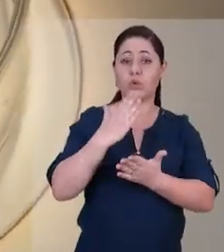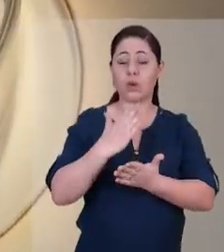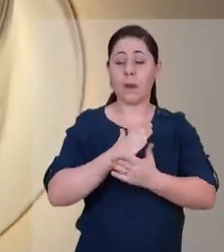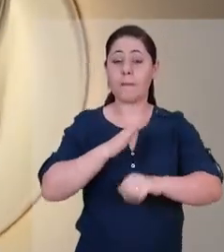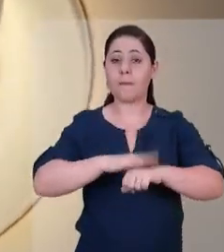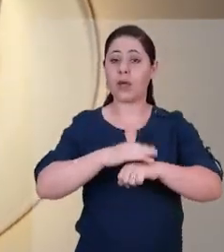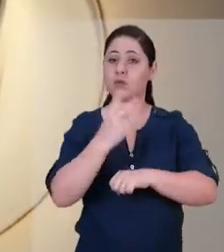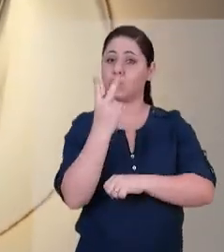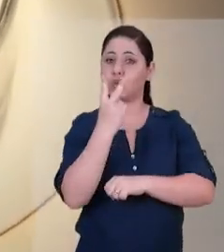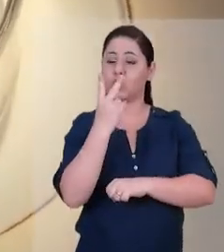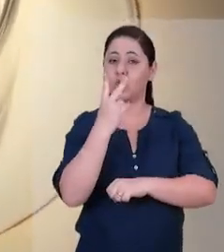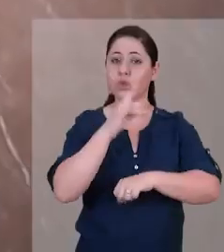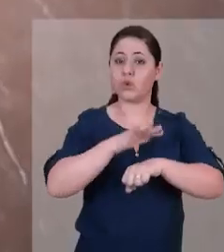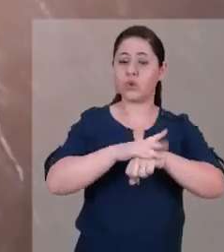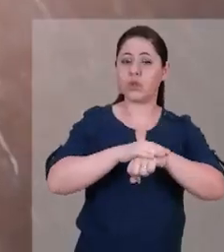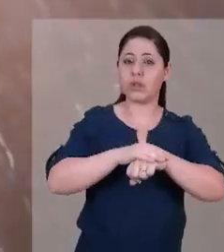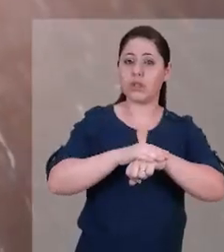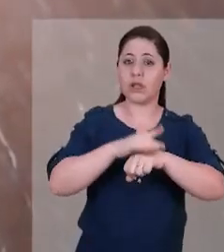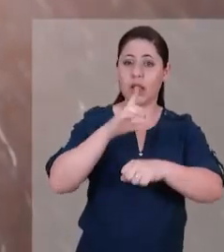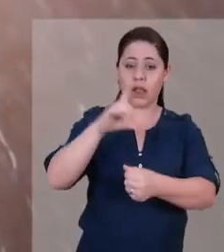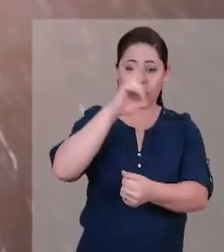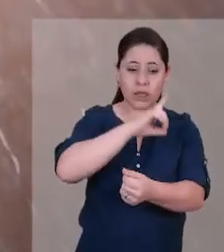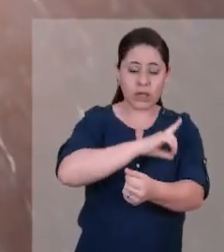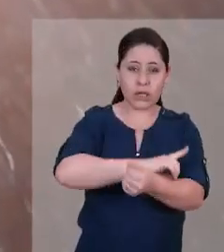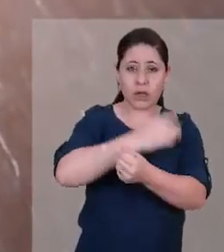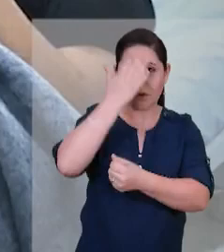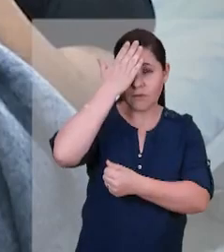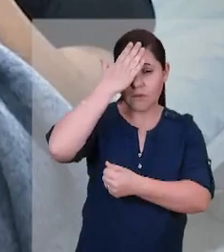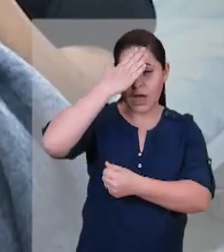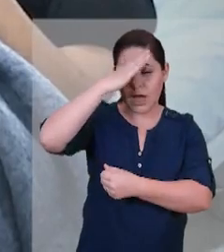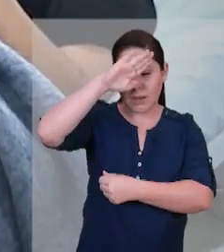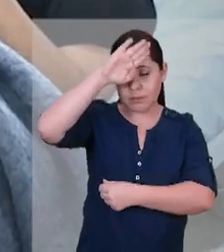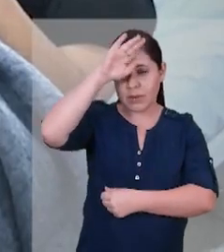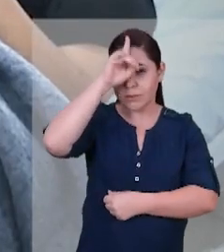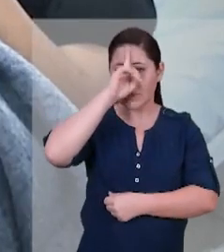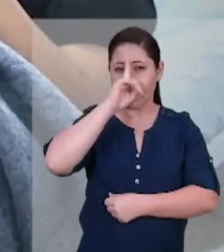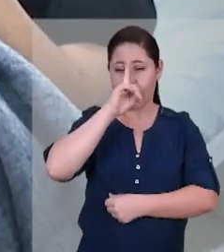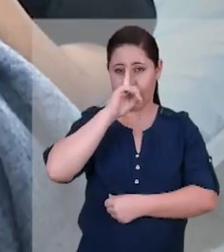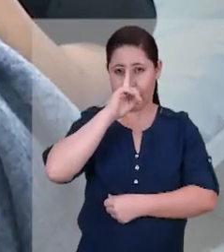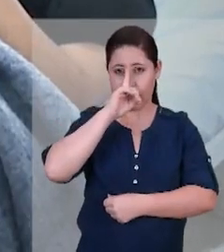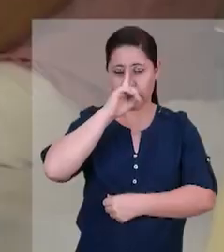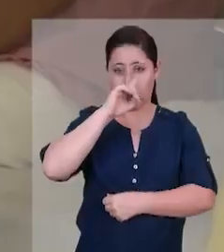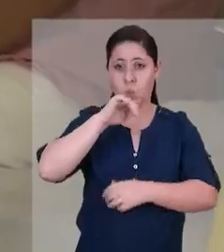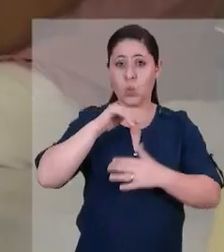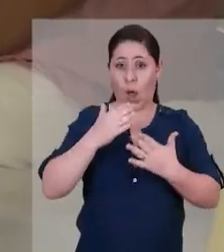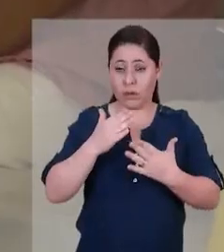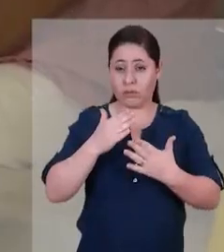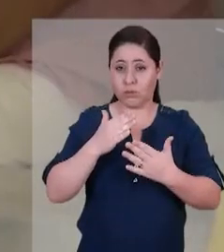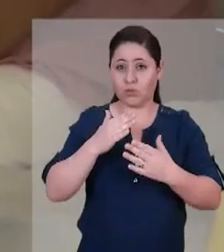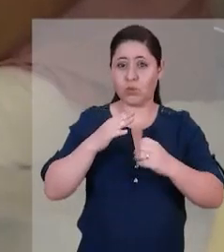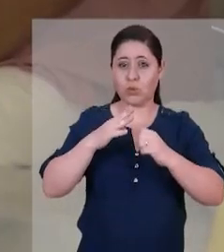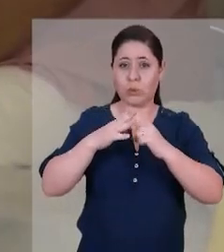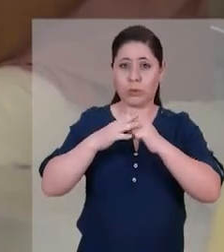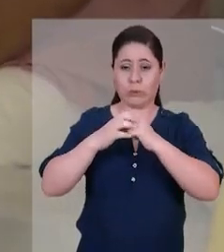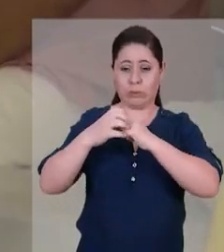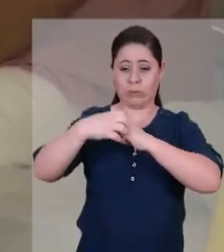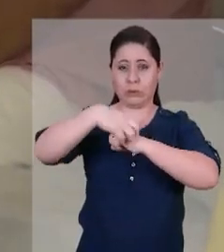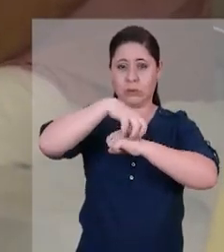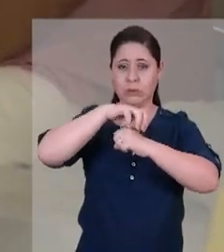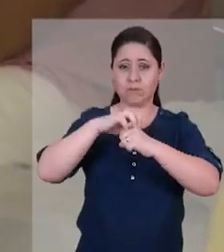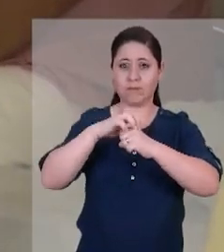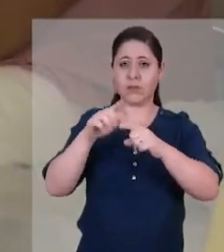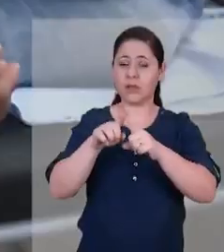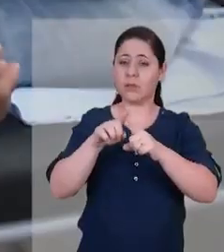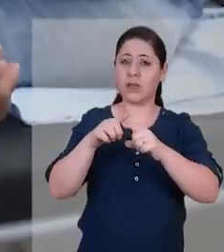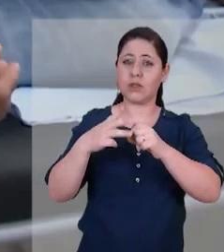como transmissor de mais duas doenças além da dengue e febre amarela, a chikungunya, a partir de 2010,